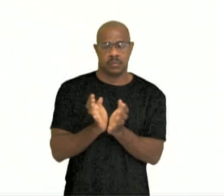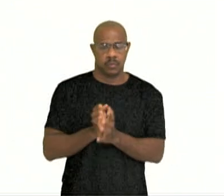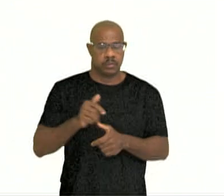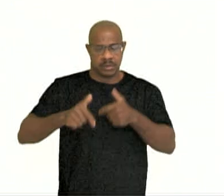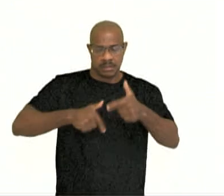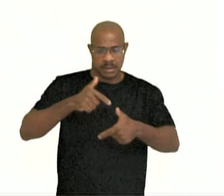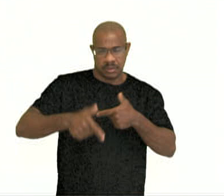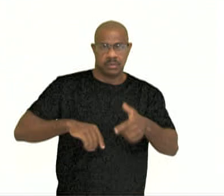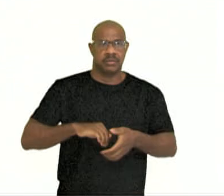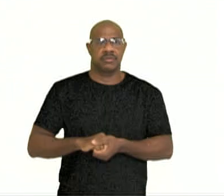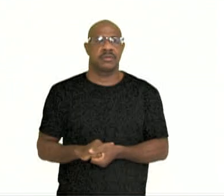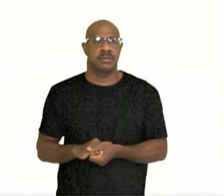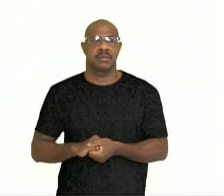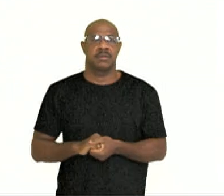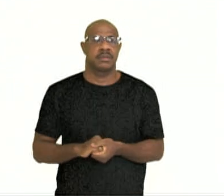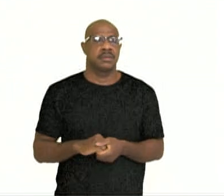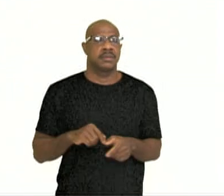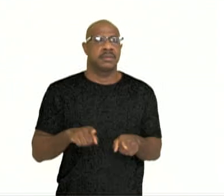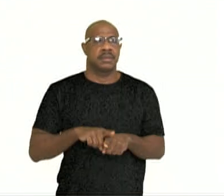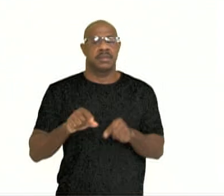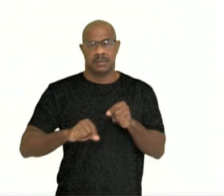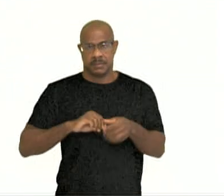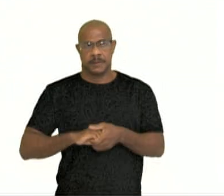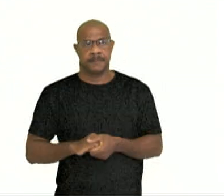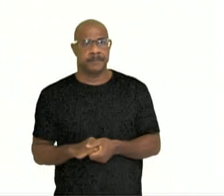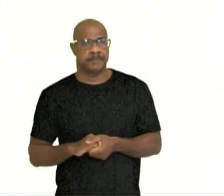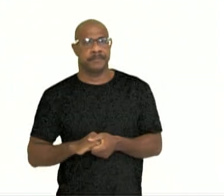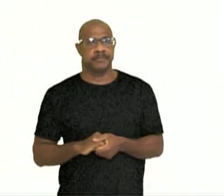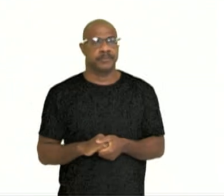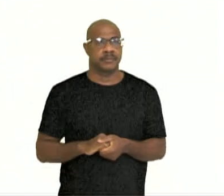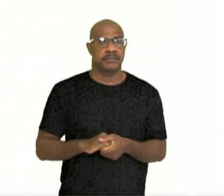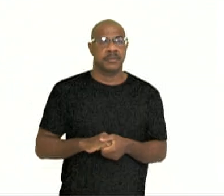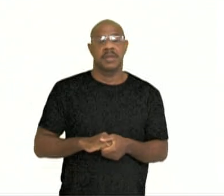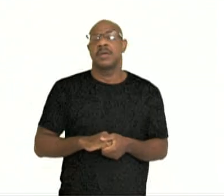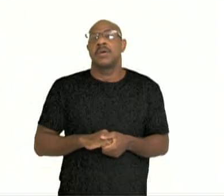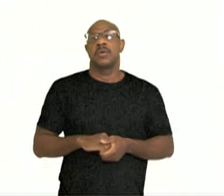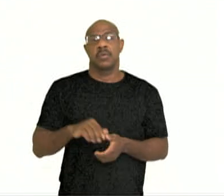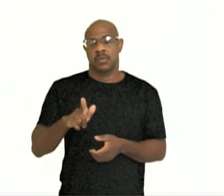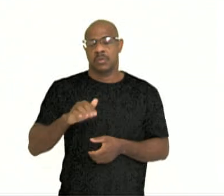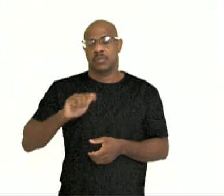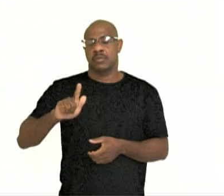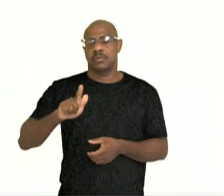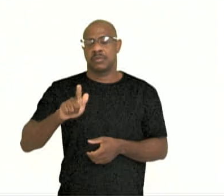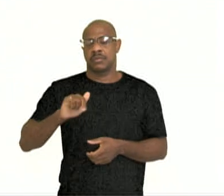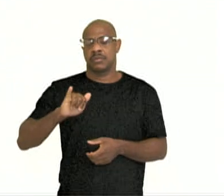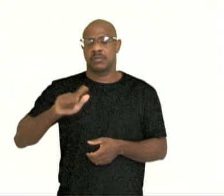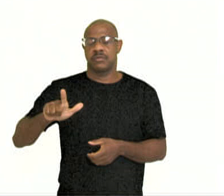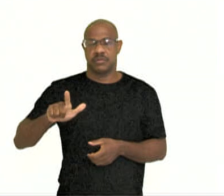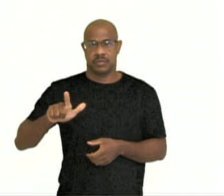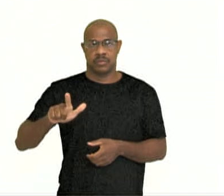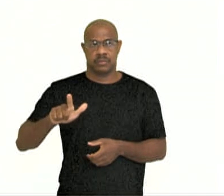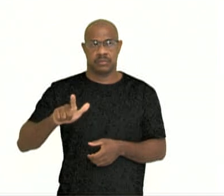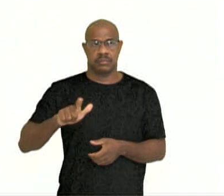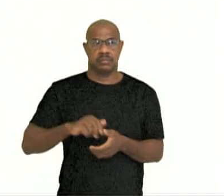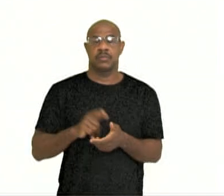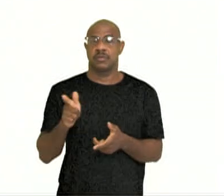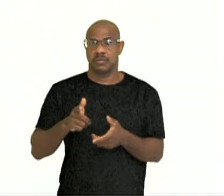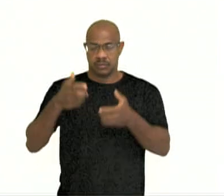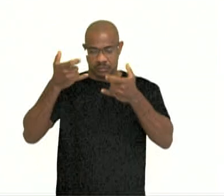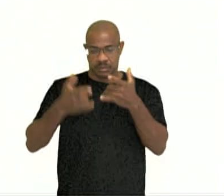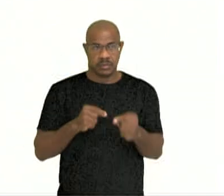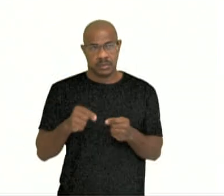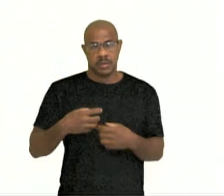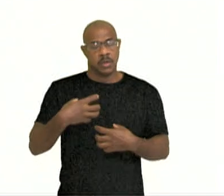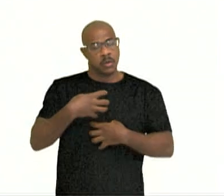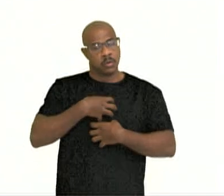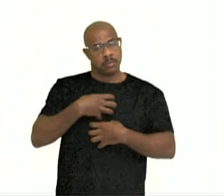religiosa. O Alto da Barca do Inferno é uma das grandes obras de Gil Vicente e traz uma crítica sobre o comportamento